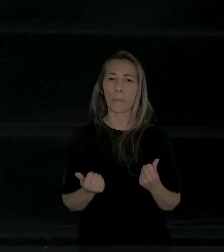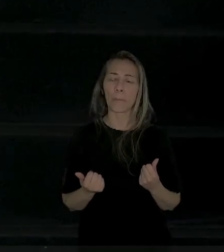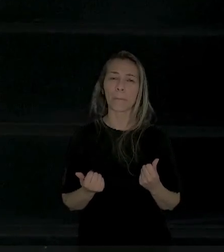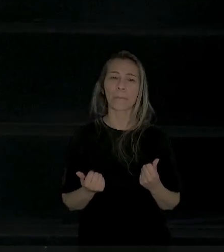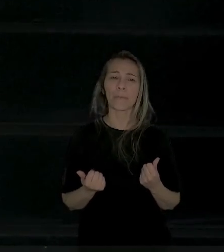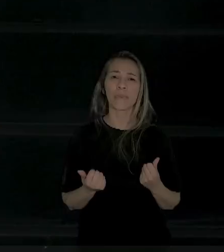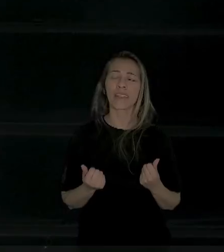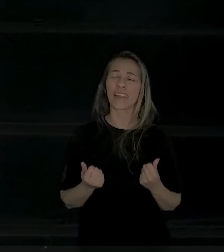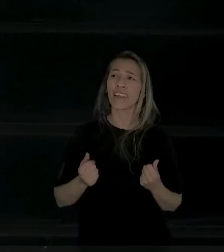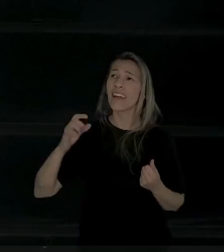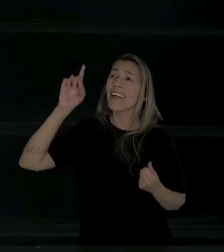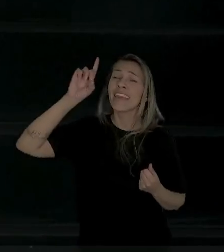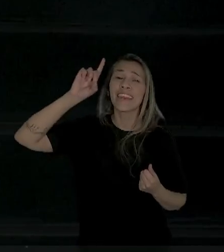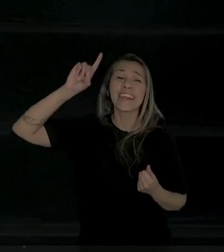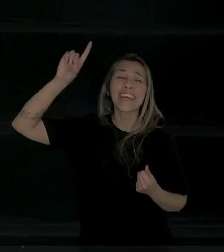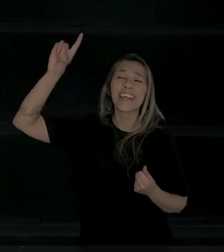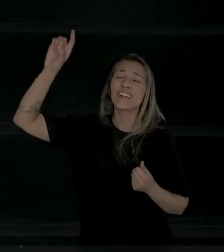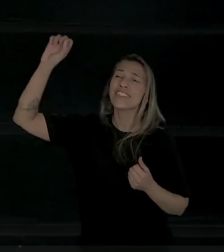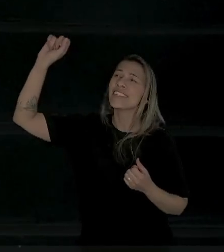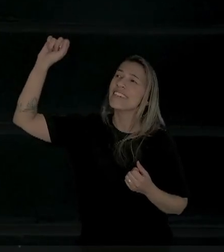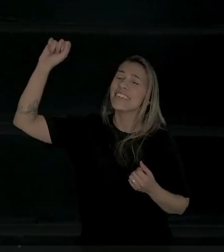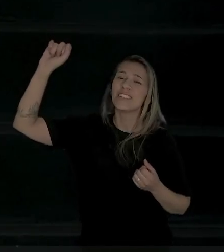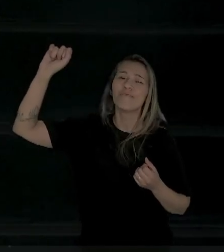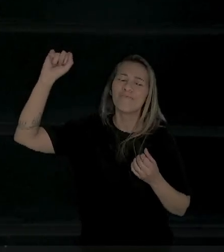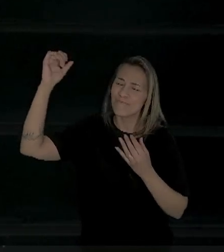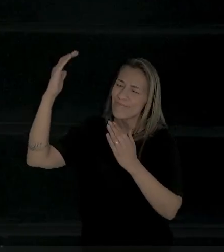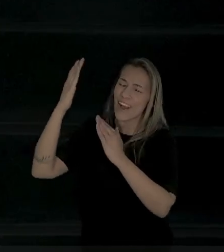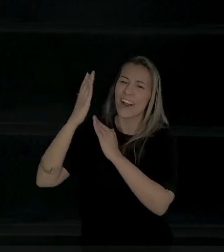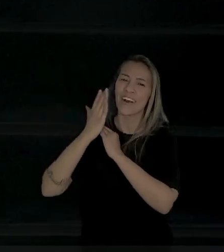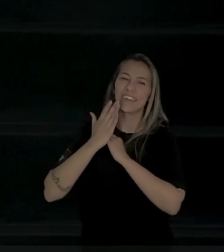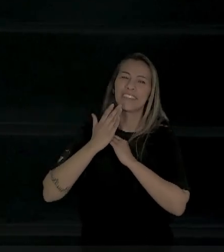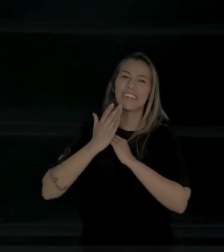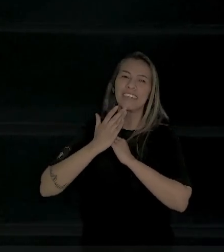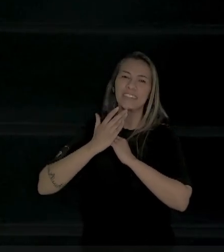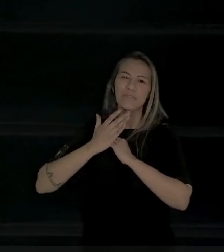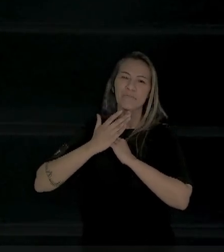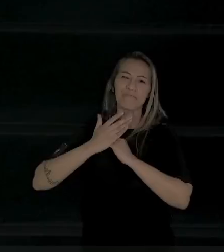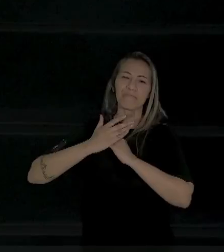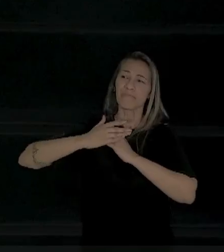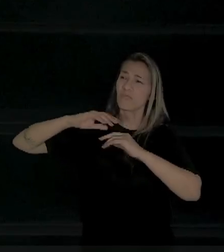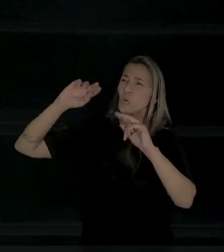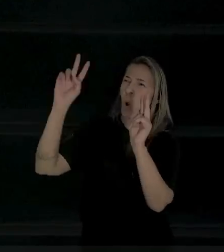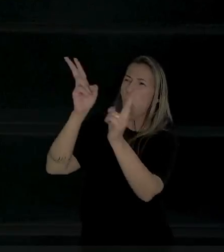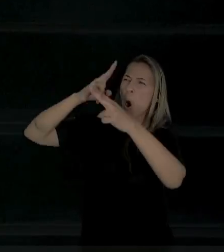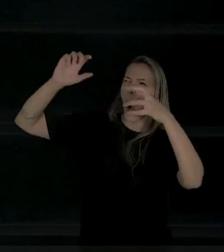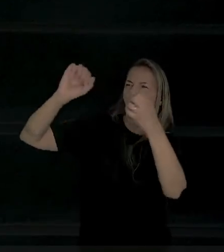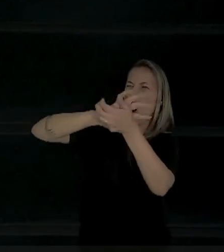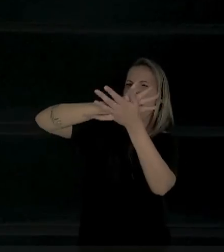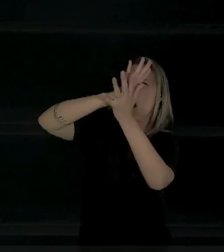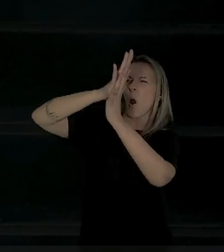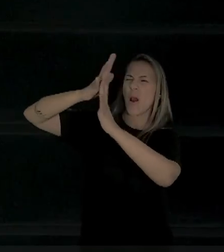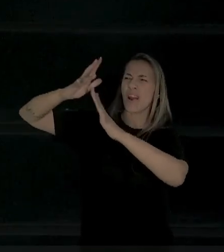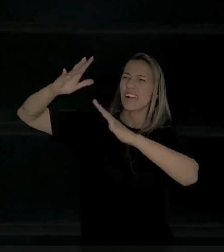o vento passa, o terremoto passa, o fogo passa, e Deus vai